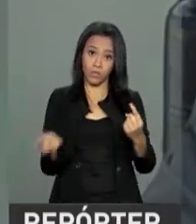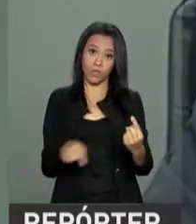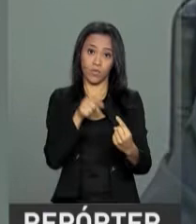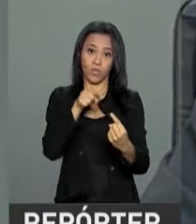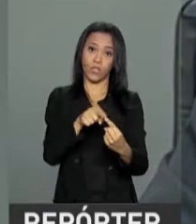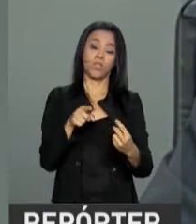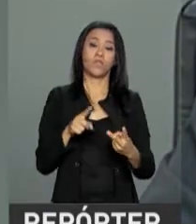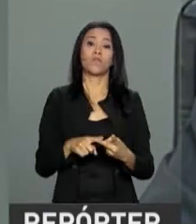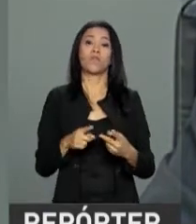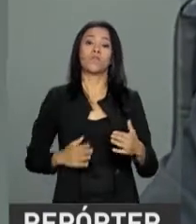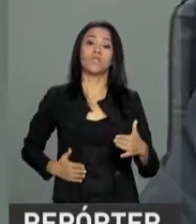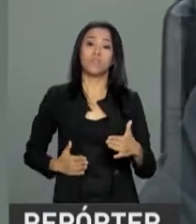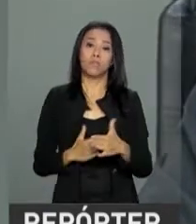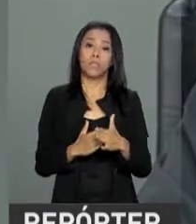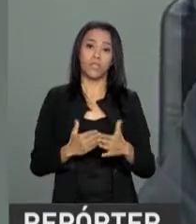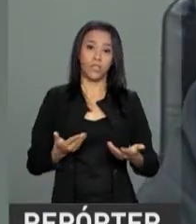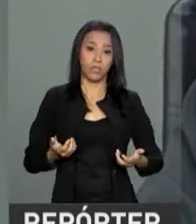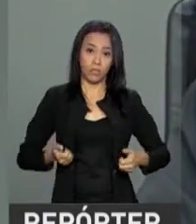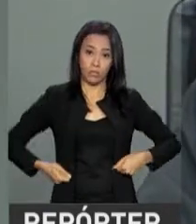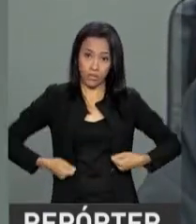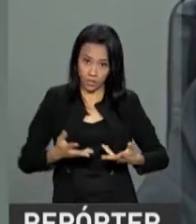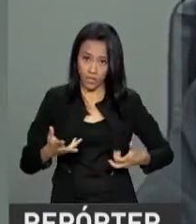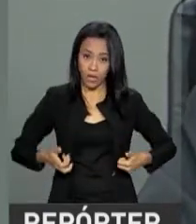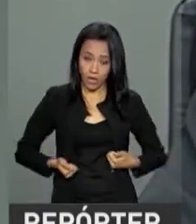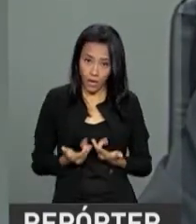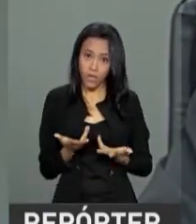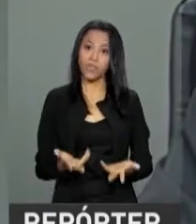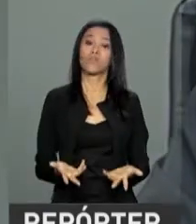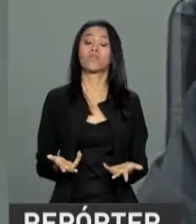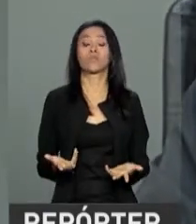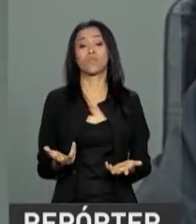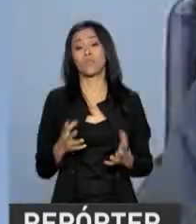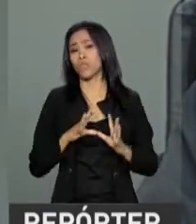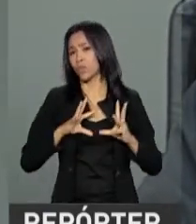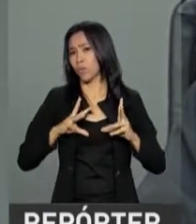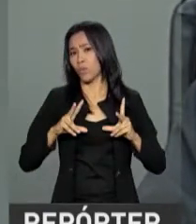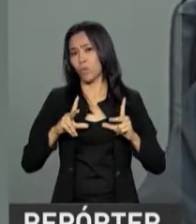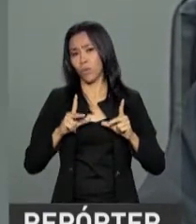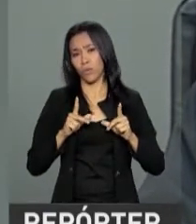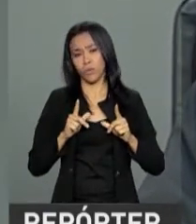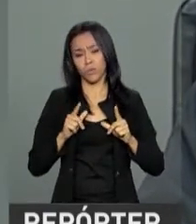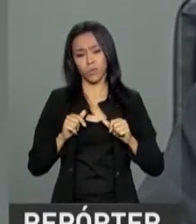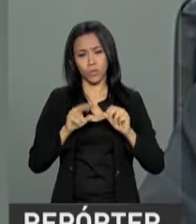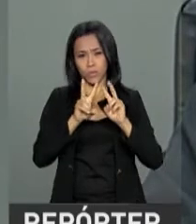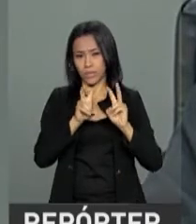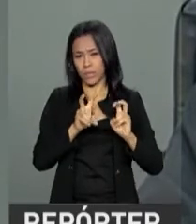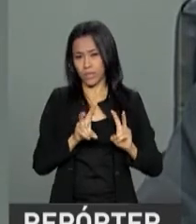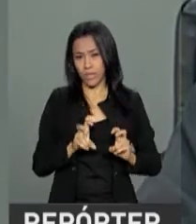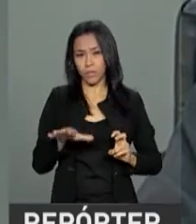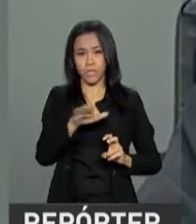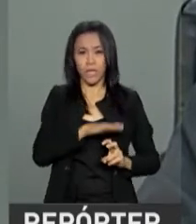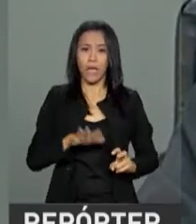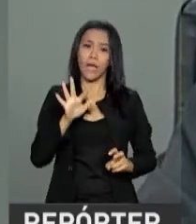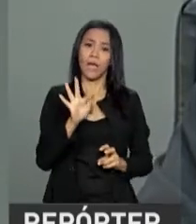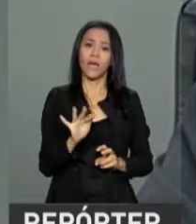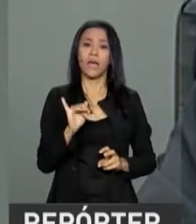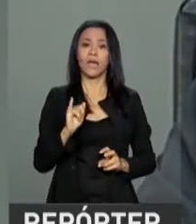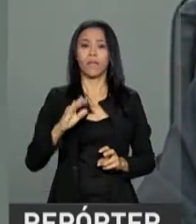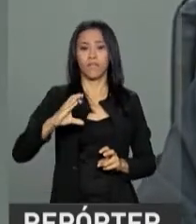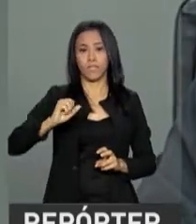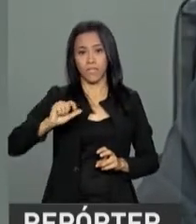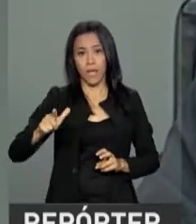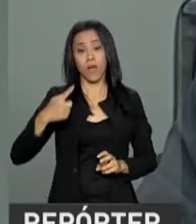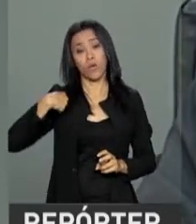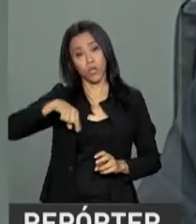é o tratamento adequado a questão da regra de ouro seja todos os temas fiscais é que nós estamos debatendo